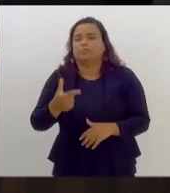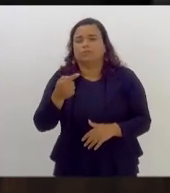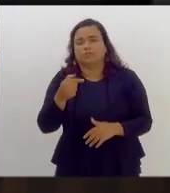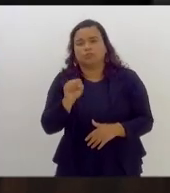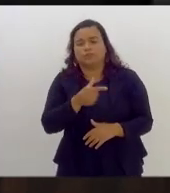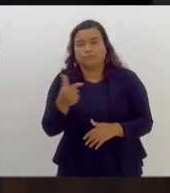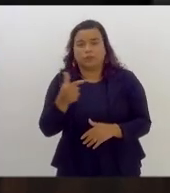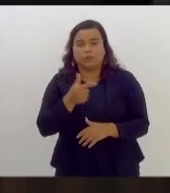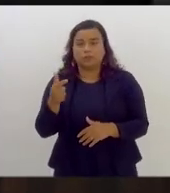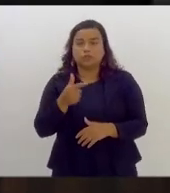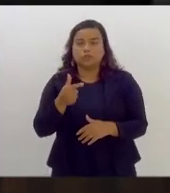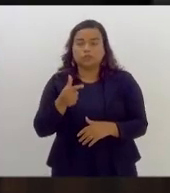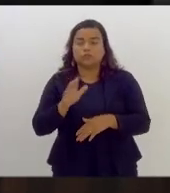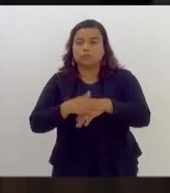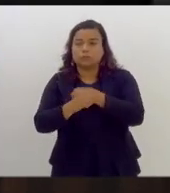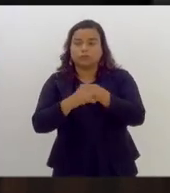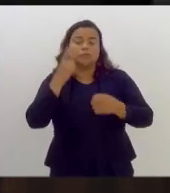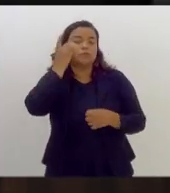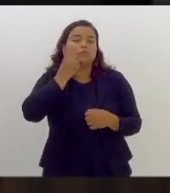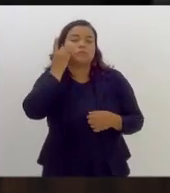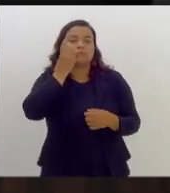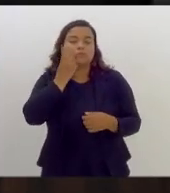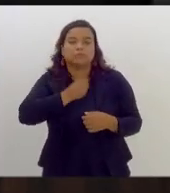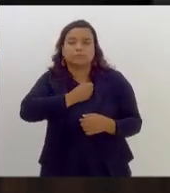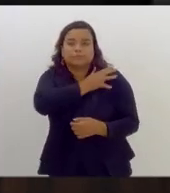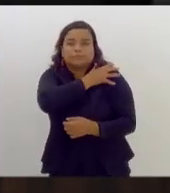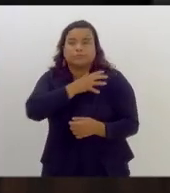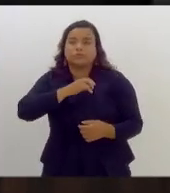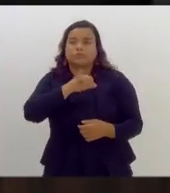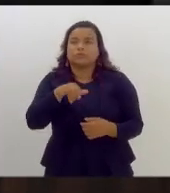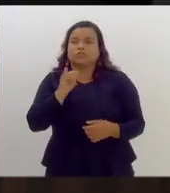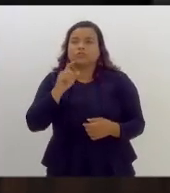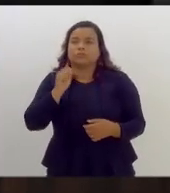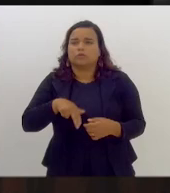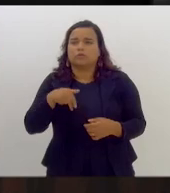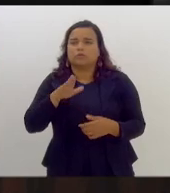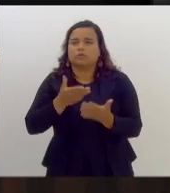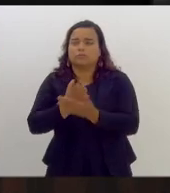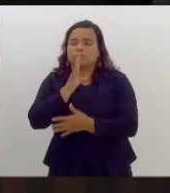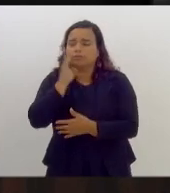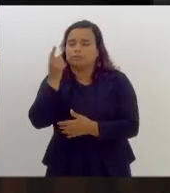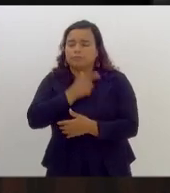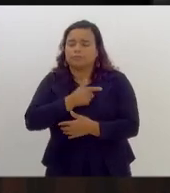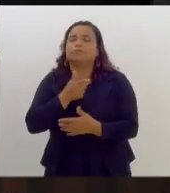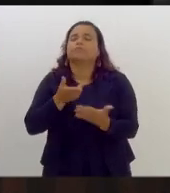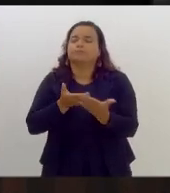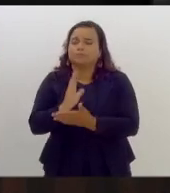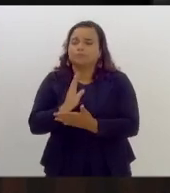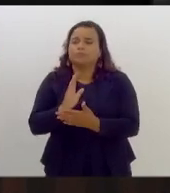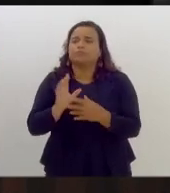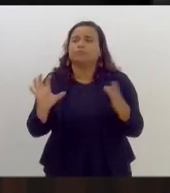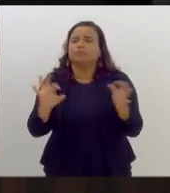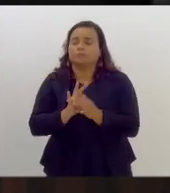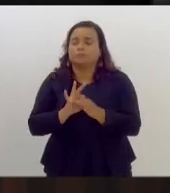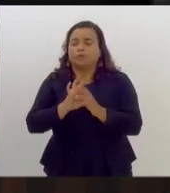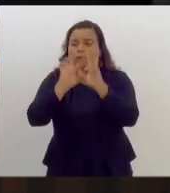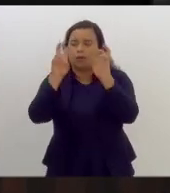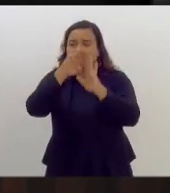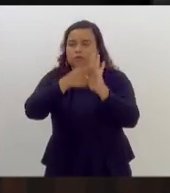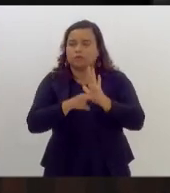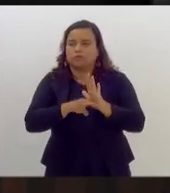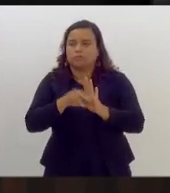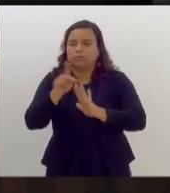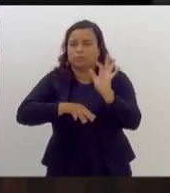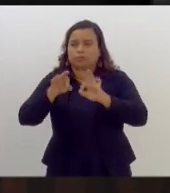627822. Autor, deputado Coronel Jares. Senhores que aprovam, nesse como estão aprovados. Requer inclusão na ordem do dia dos